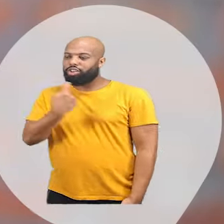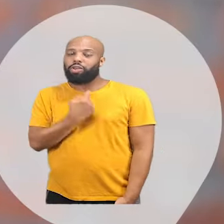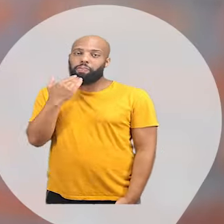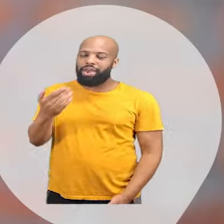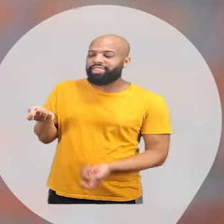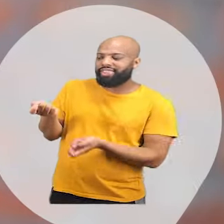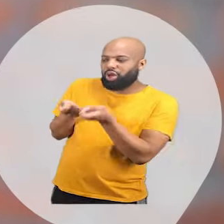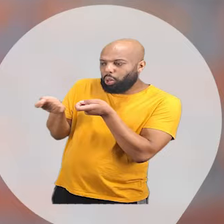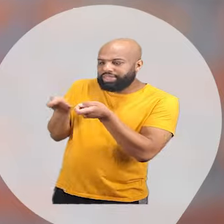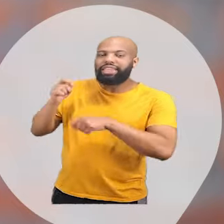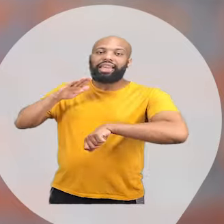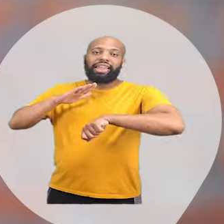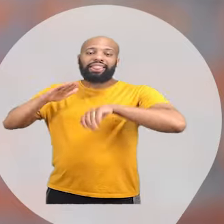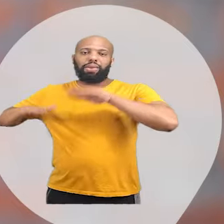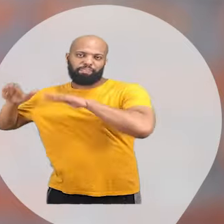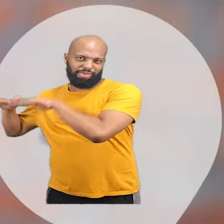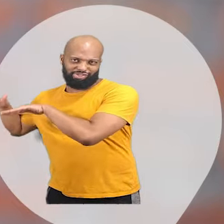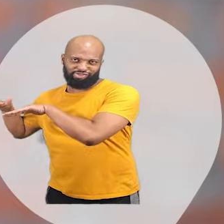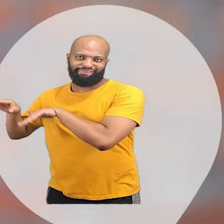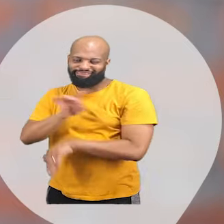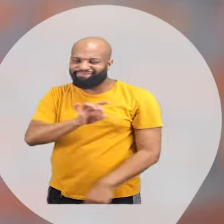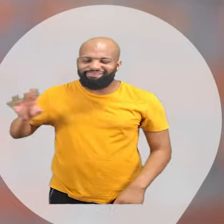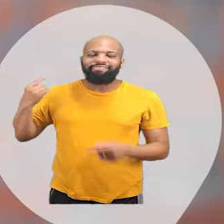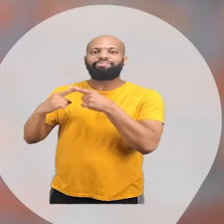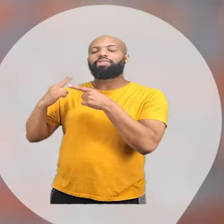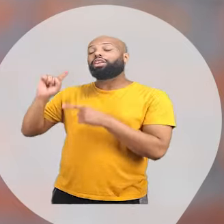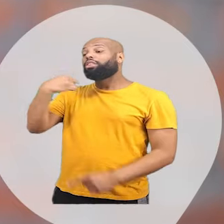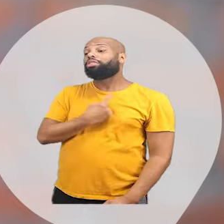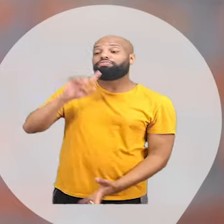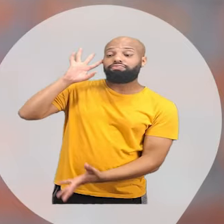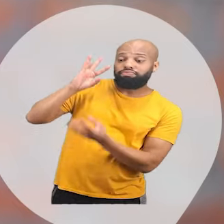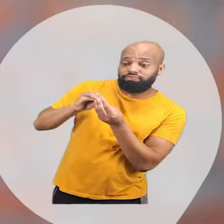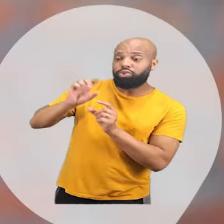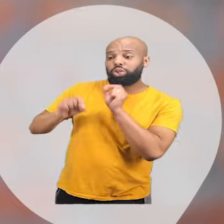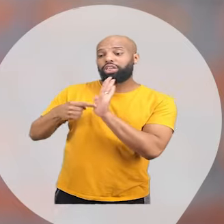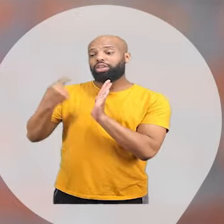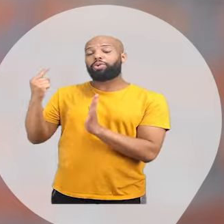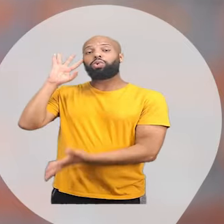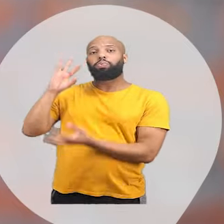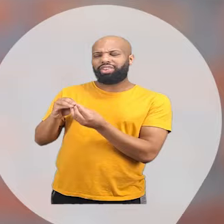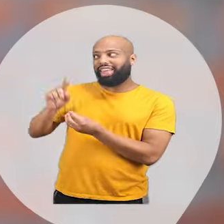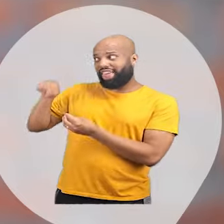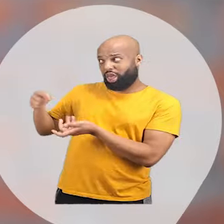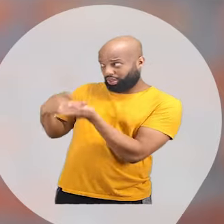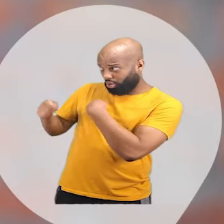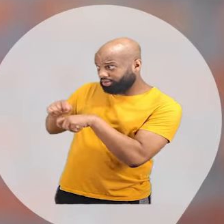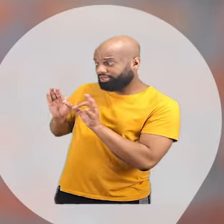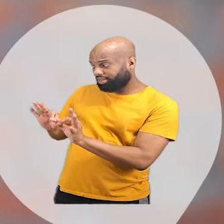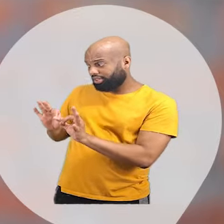negocia com ela então Depende muito do caso assim sabe eu acho que a gente entende primeiro entende o seu